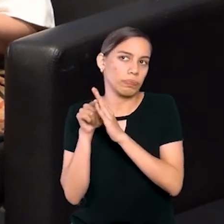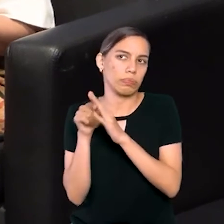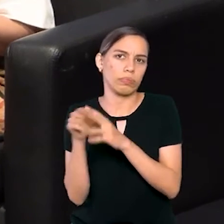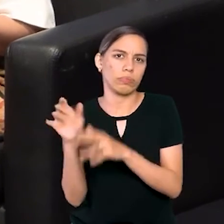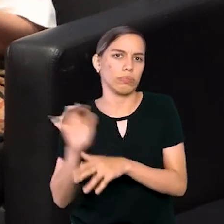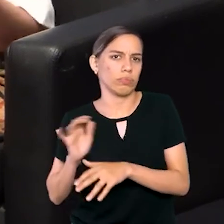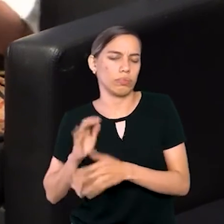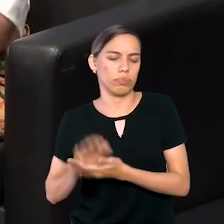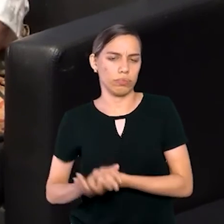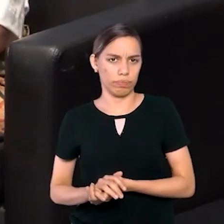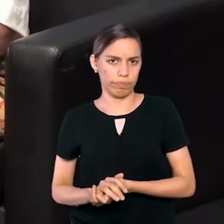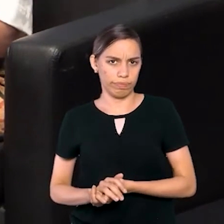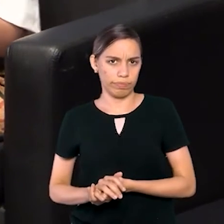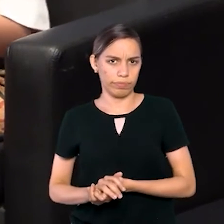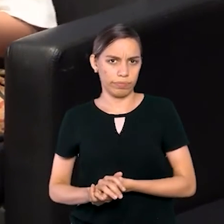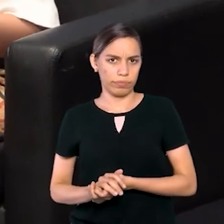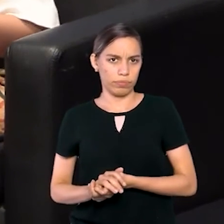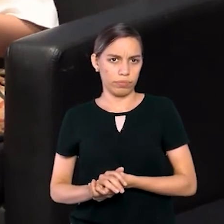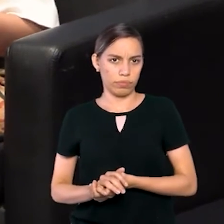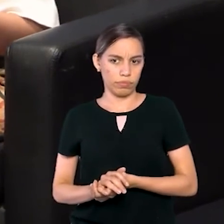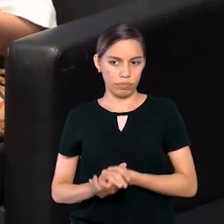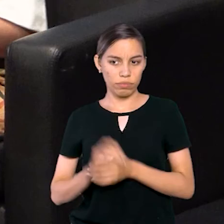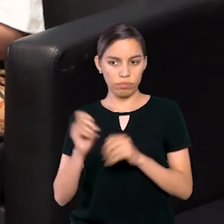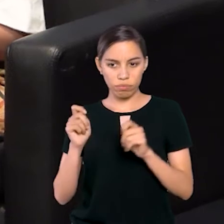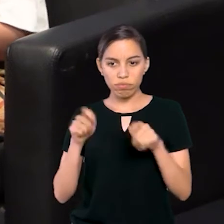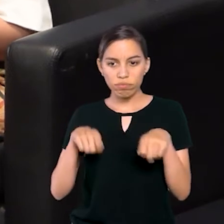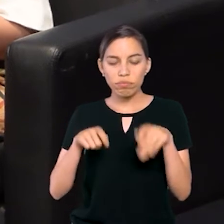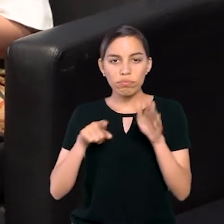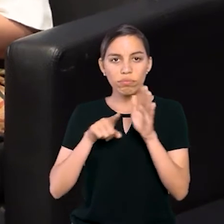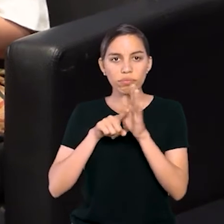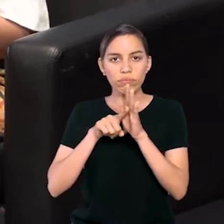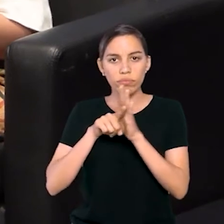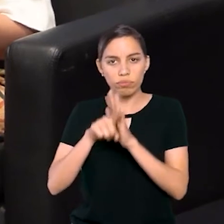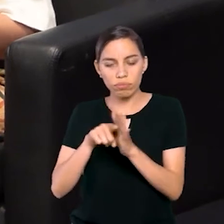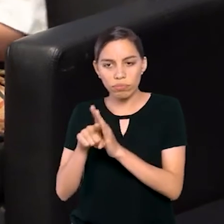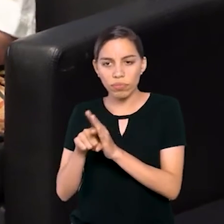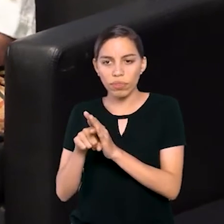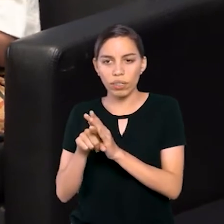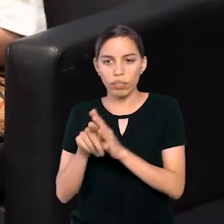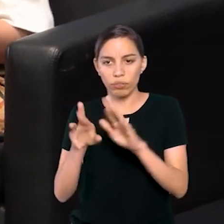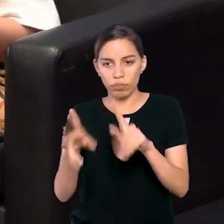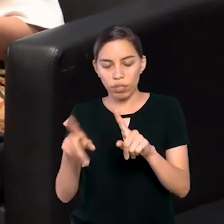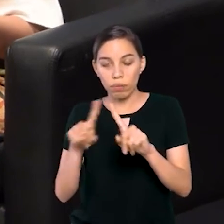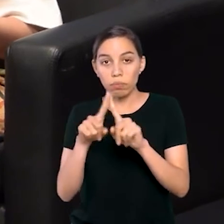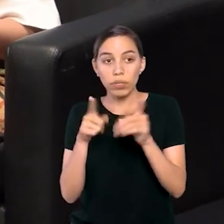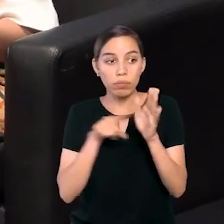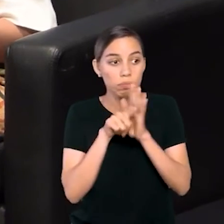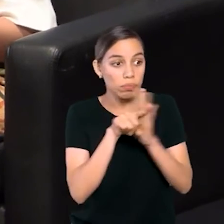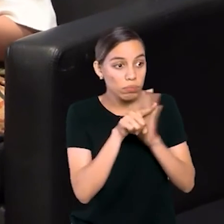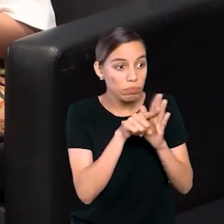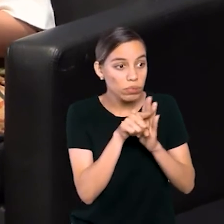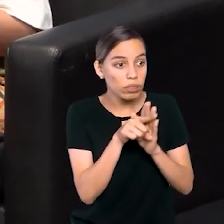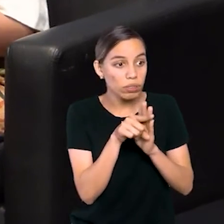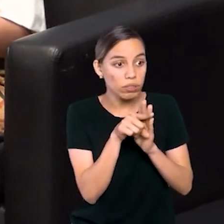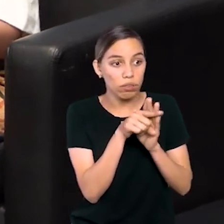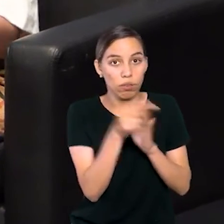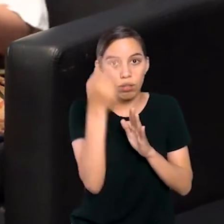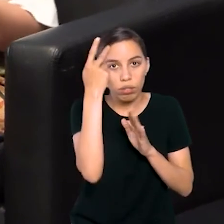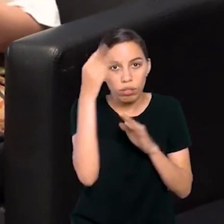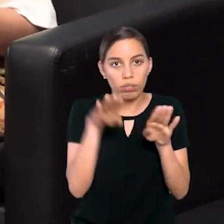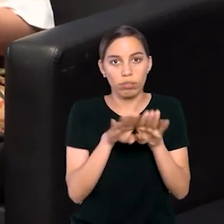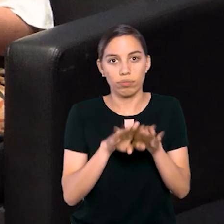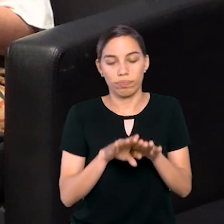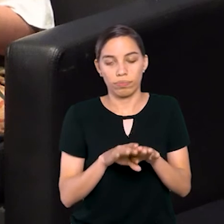só colocar a ênfase naquilo que é subalterno, porque essa exposição a gente já vive sempre, né? Então, acho